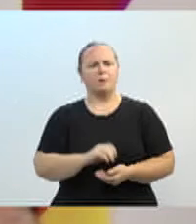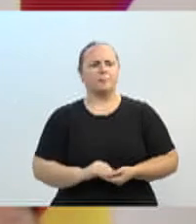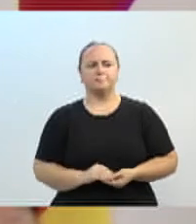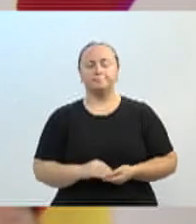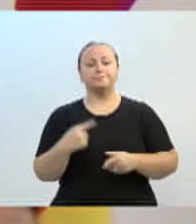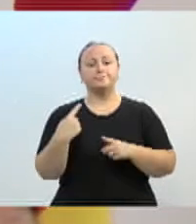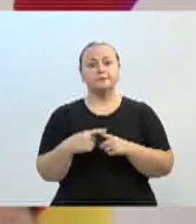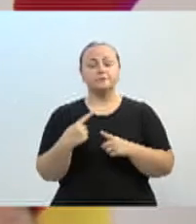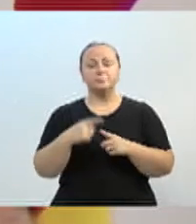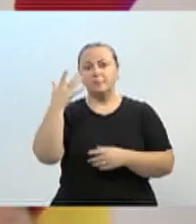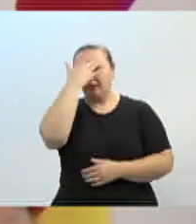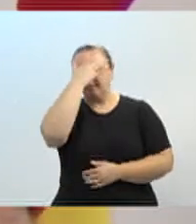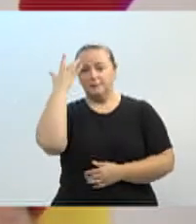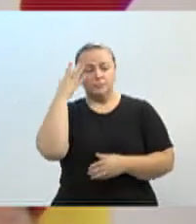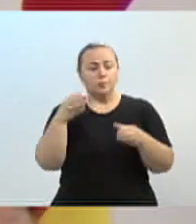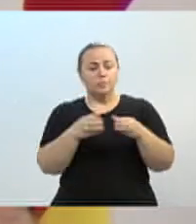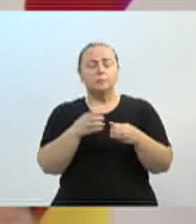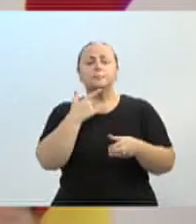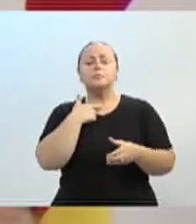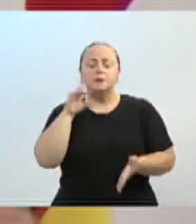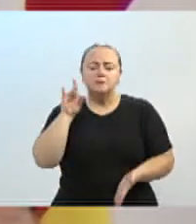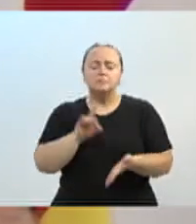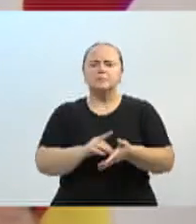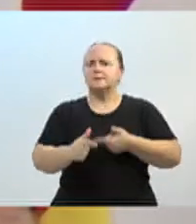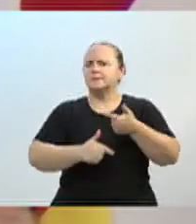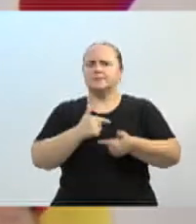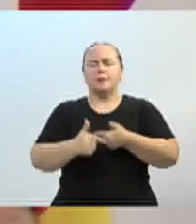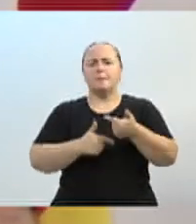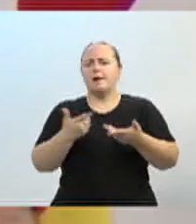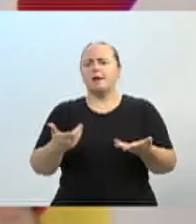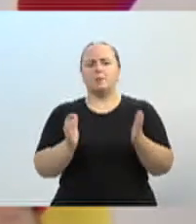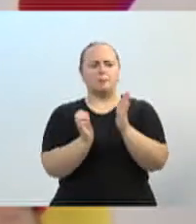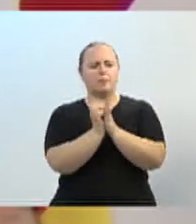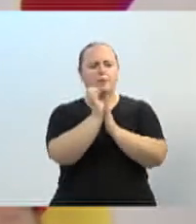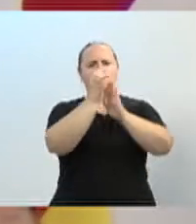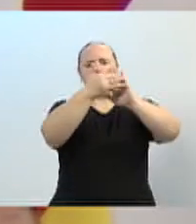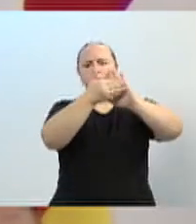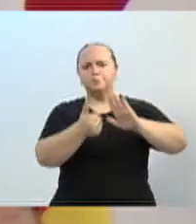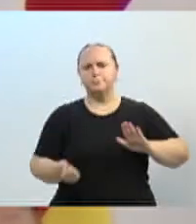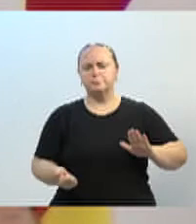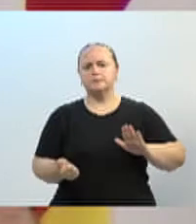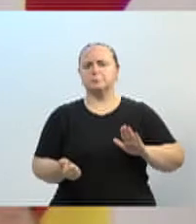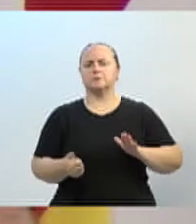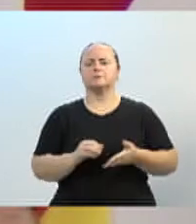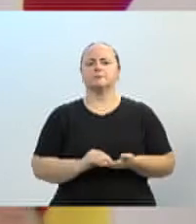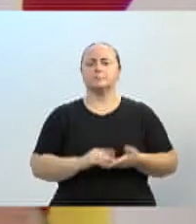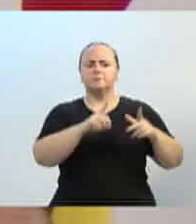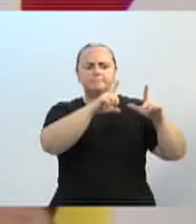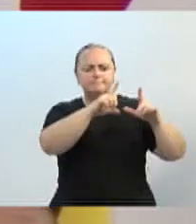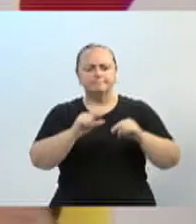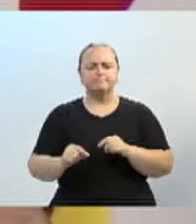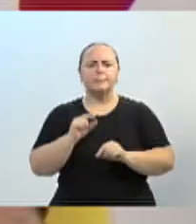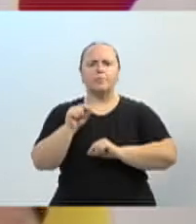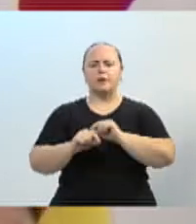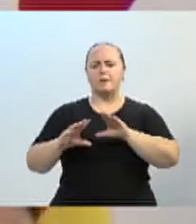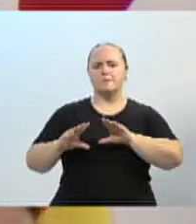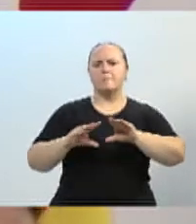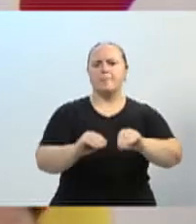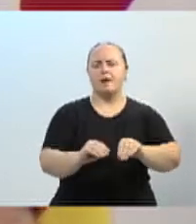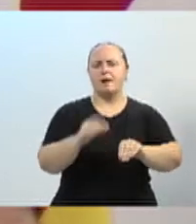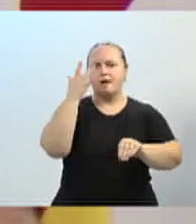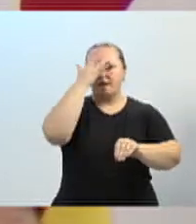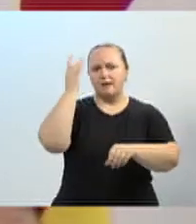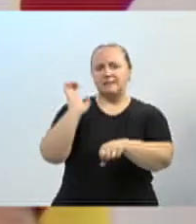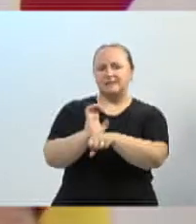querem trabalhar, vereador Adriano. É desburocratizando e reduzindo a interferência do Estado na vida de